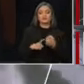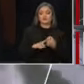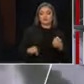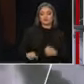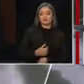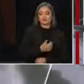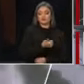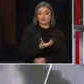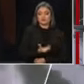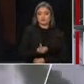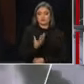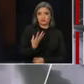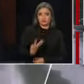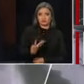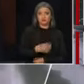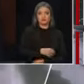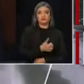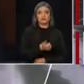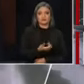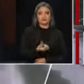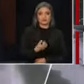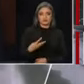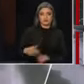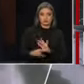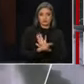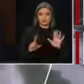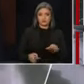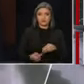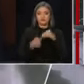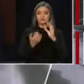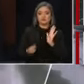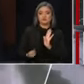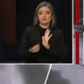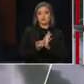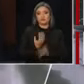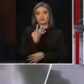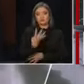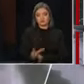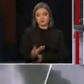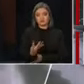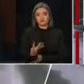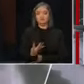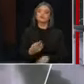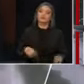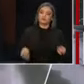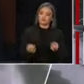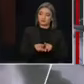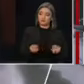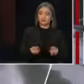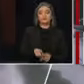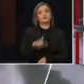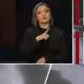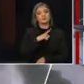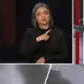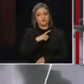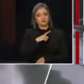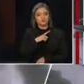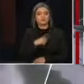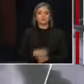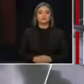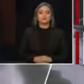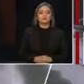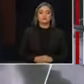164 e 163, parágrafo único, inciso 4 do referido do Código, também se procede mediante queixa.